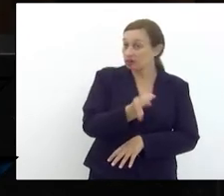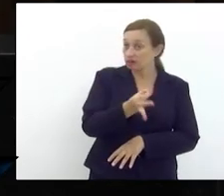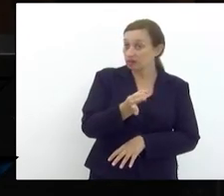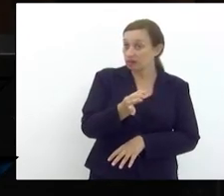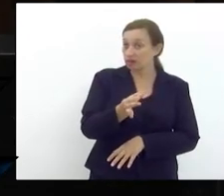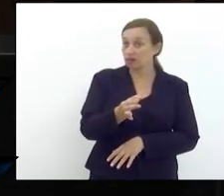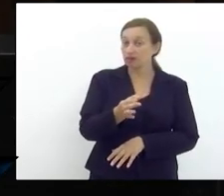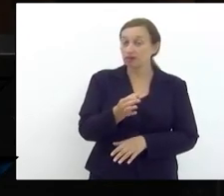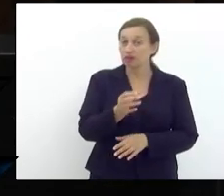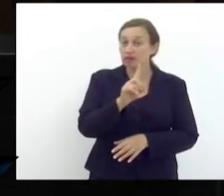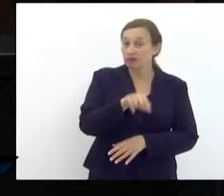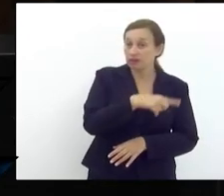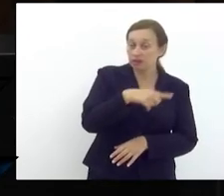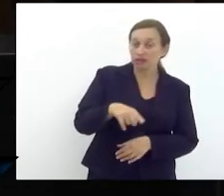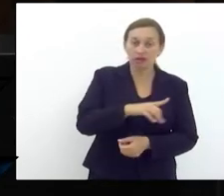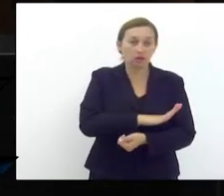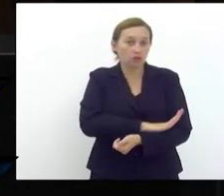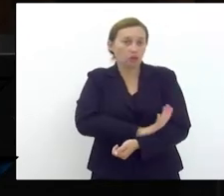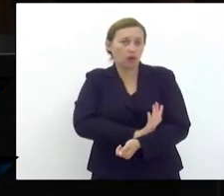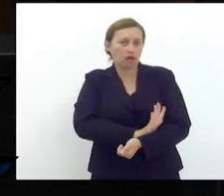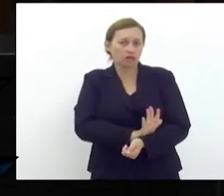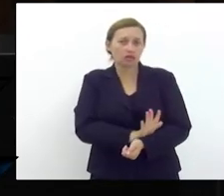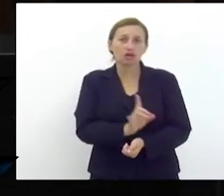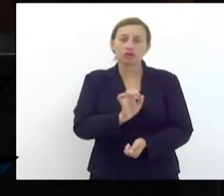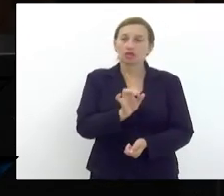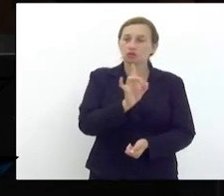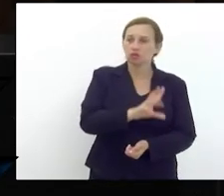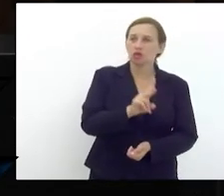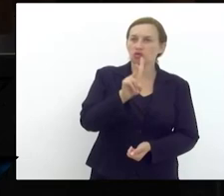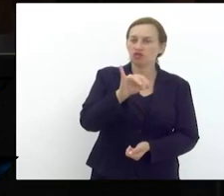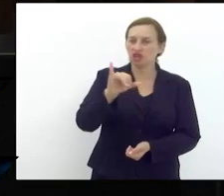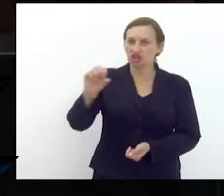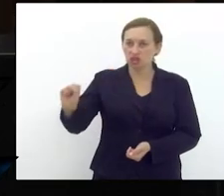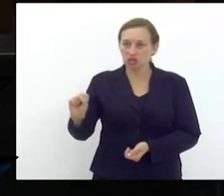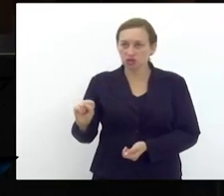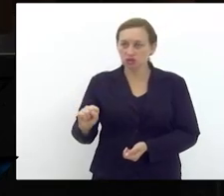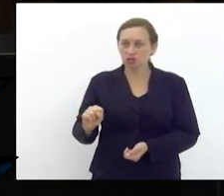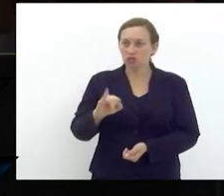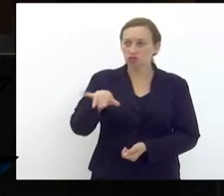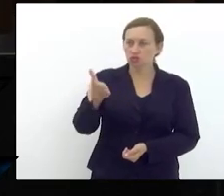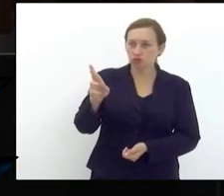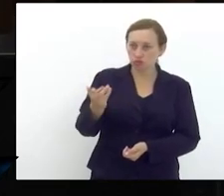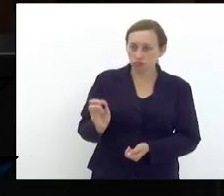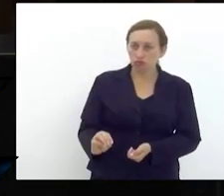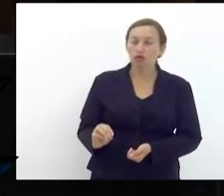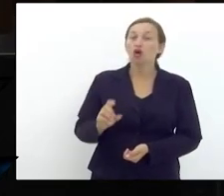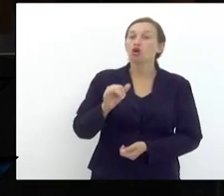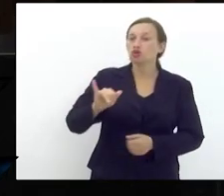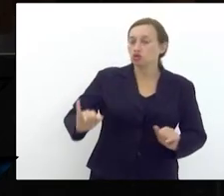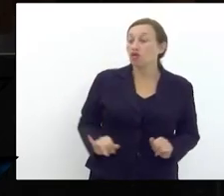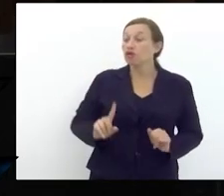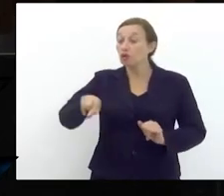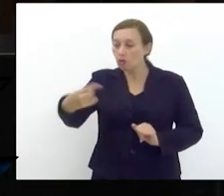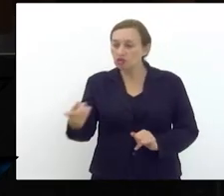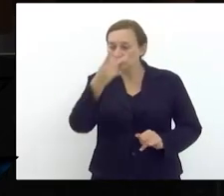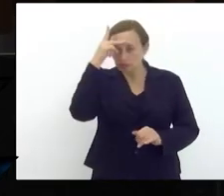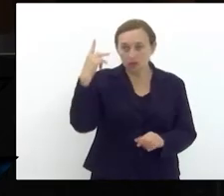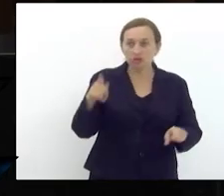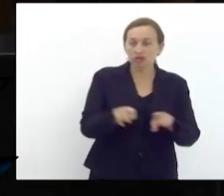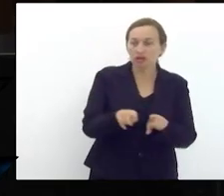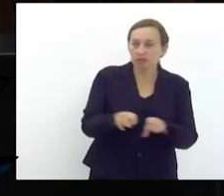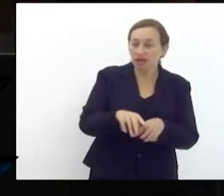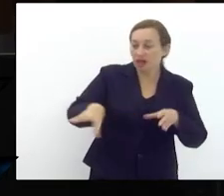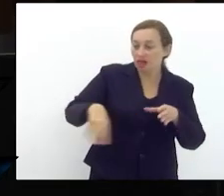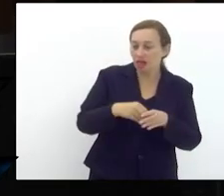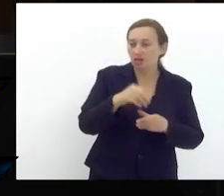o racismo que não só o Vinícius Junior sofre mas como outras pessoas também sofrem dentro de